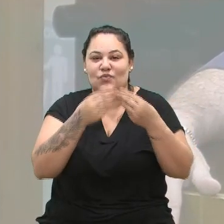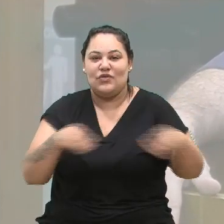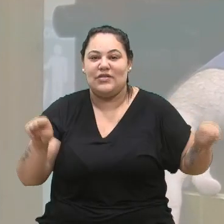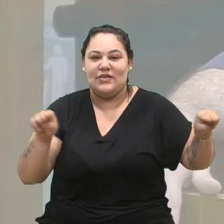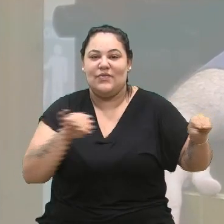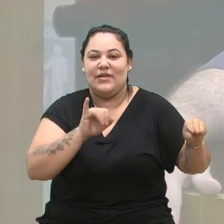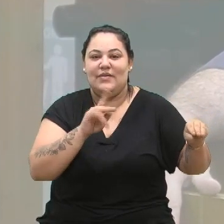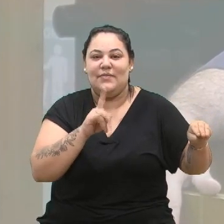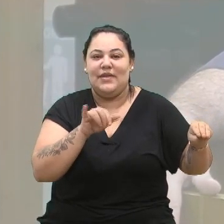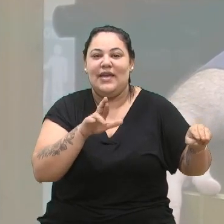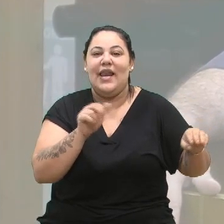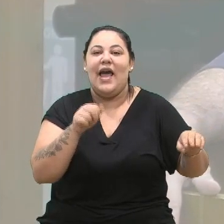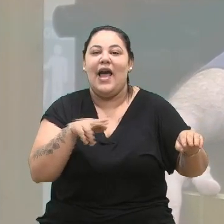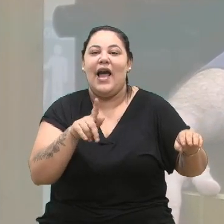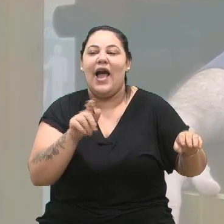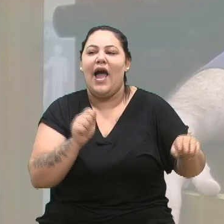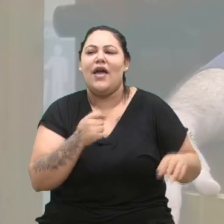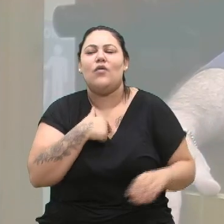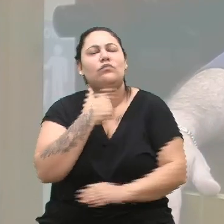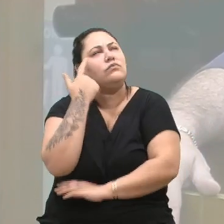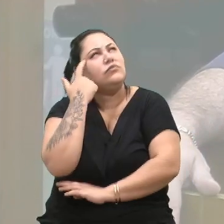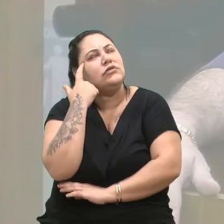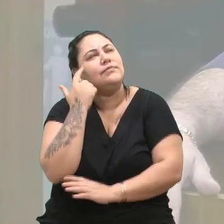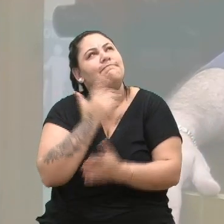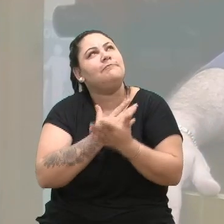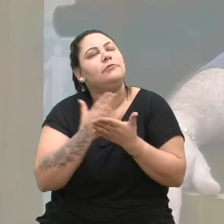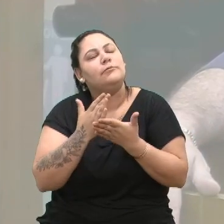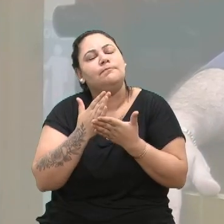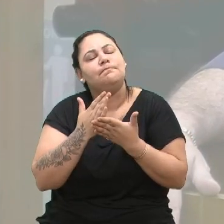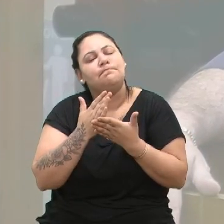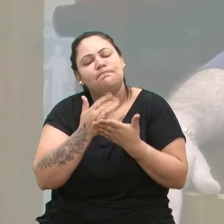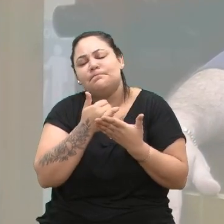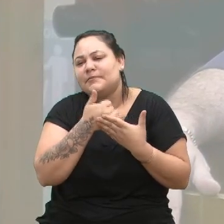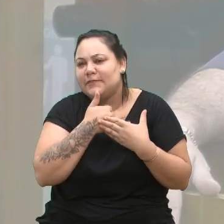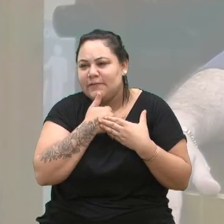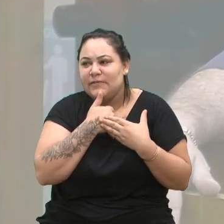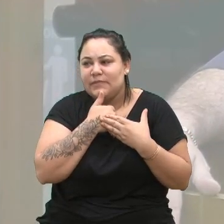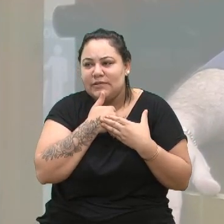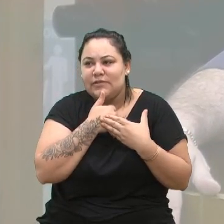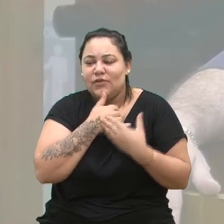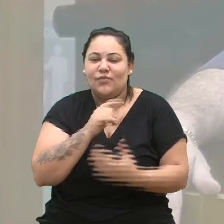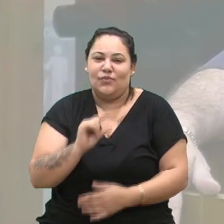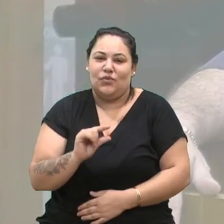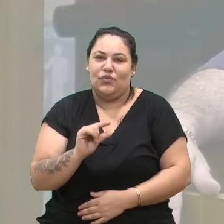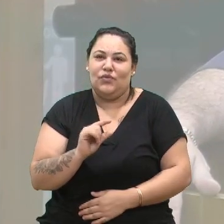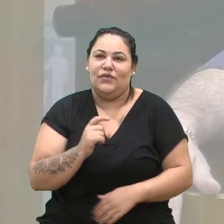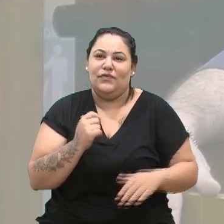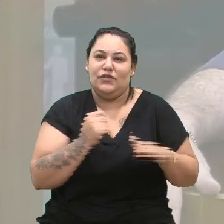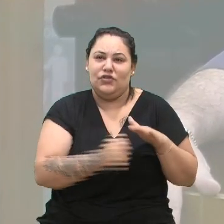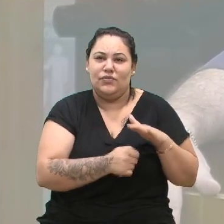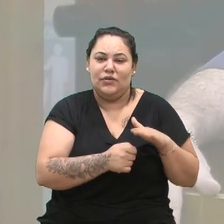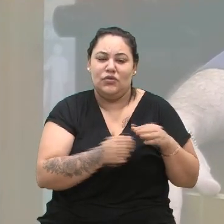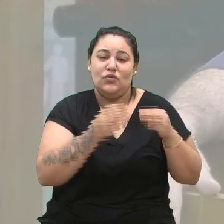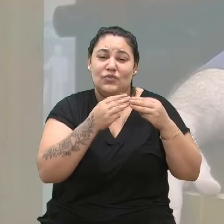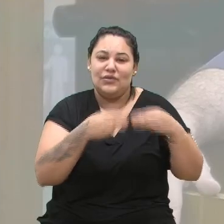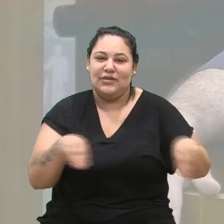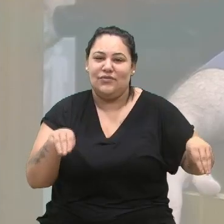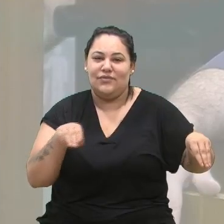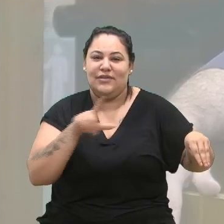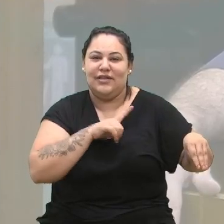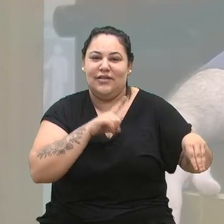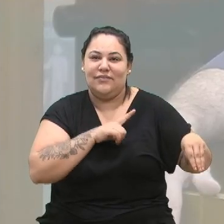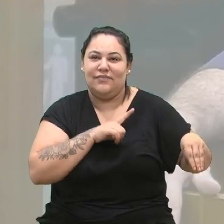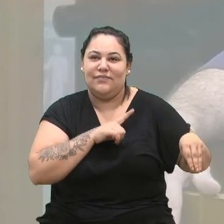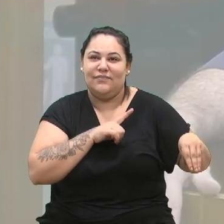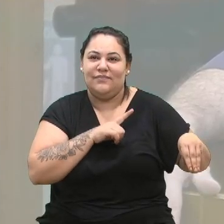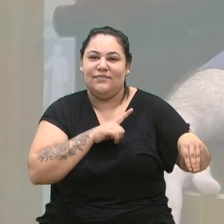comecei a refletir, infelizmente, do baixo investimento que nós temos nos museus